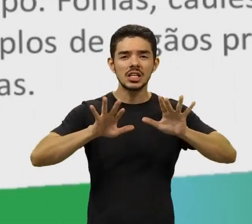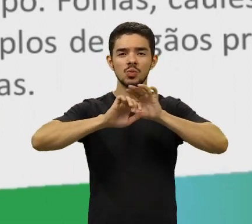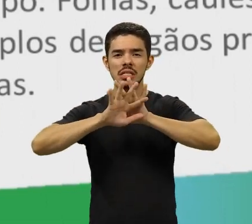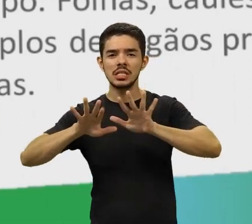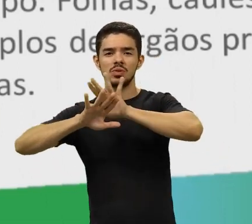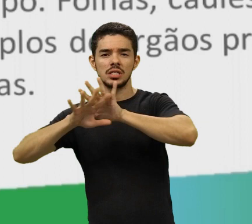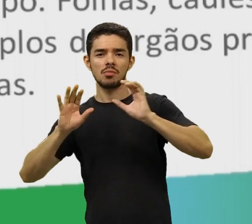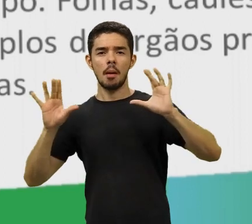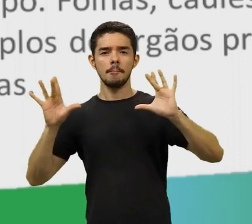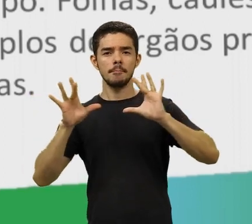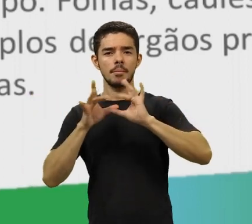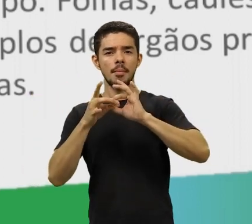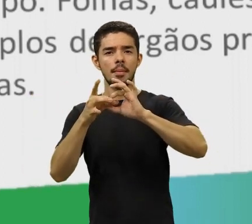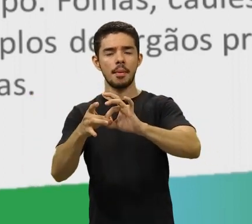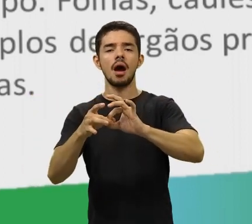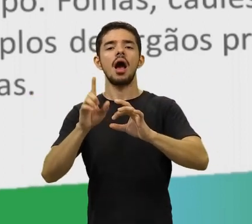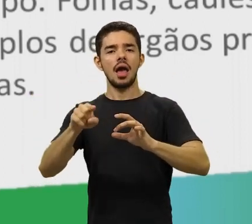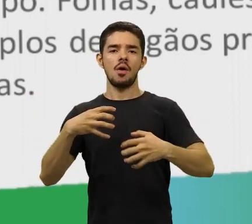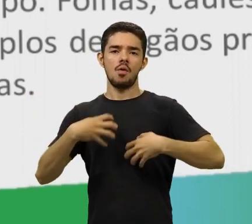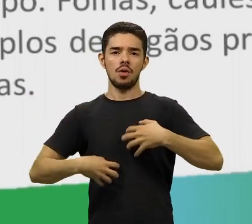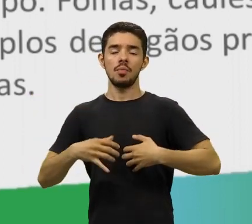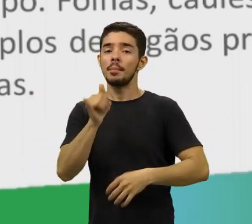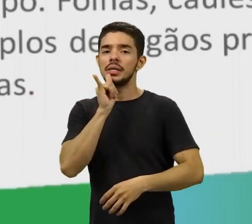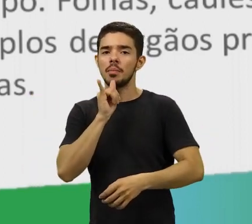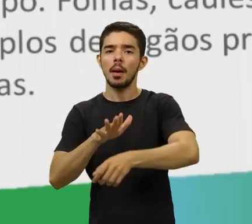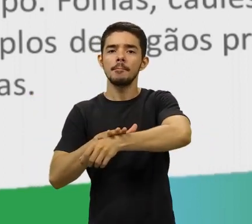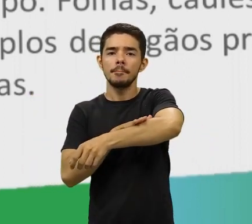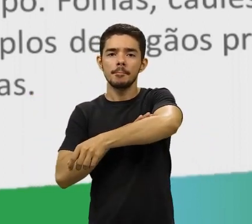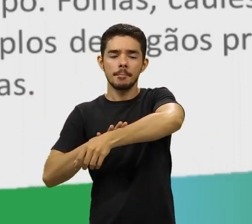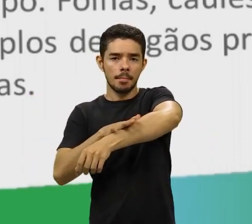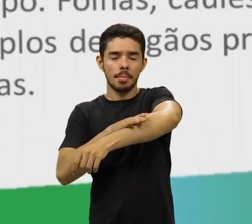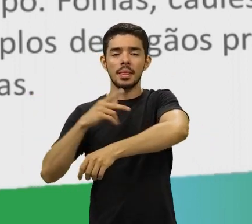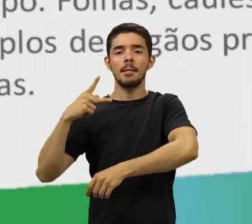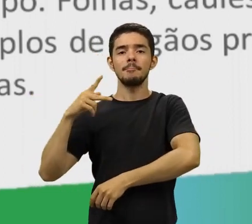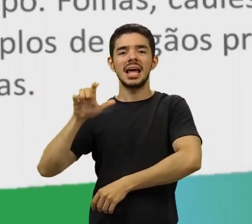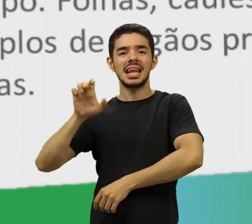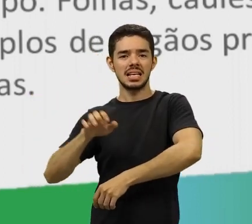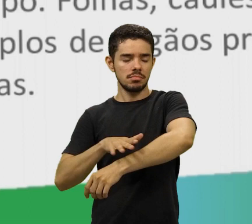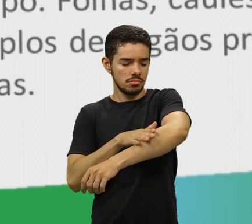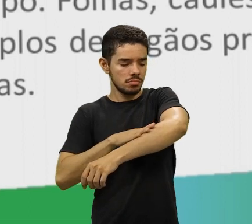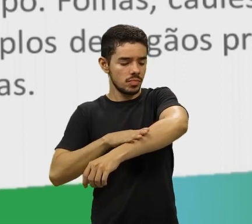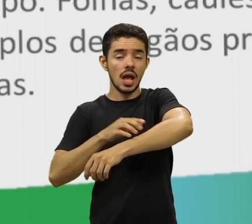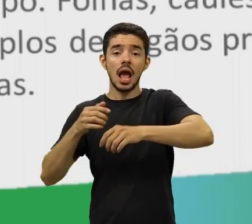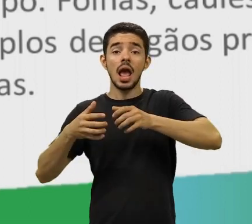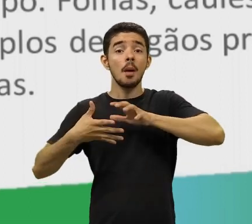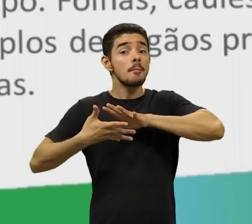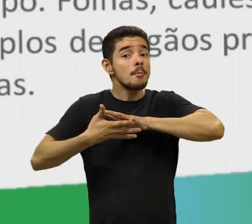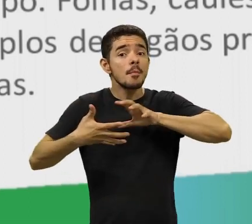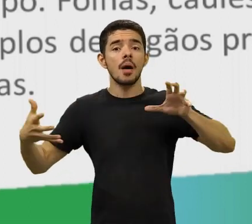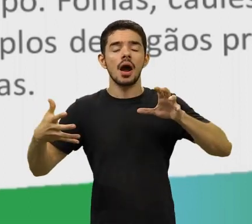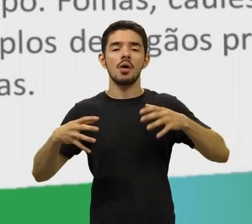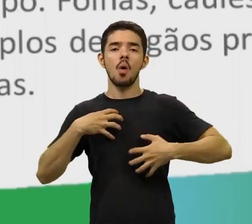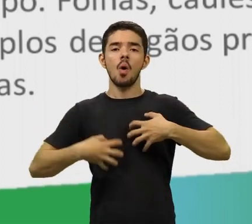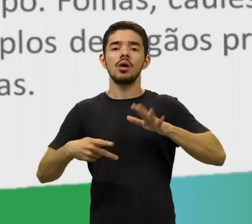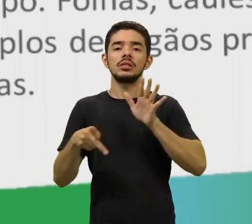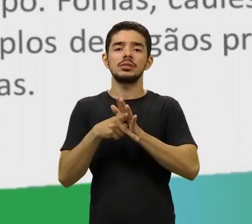tecidos. Por exemplo, vocês sabiam que a pele é o maior órgão do corpo humano? Essa é uma curiosidade bastante peculiar que muitas pessoas